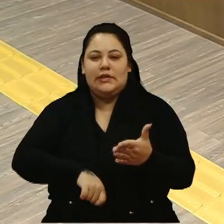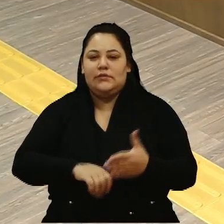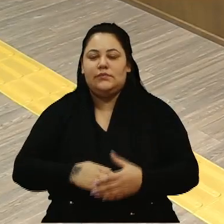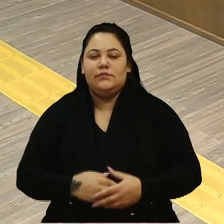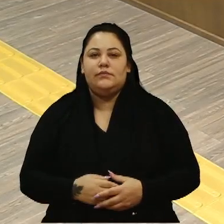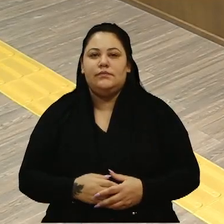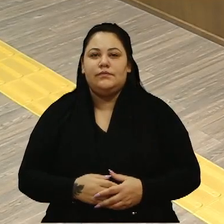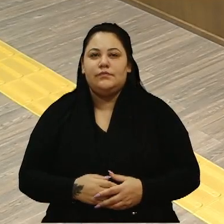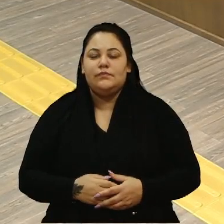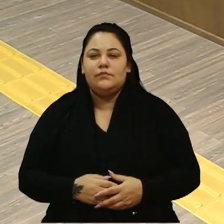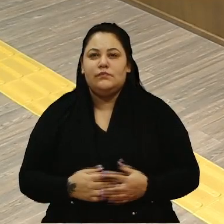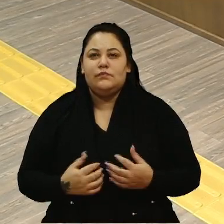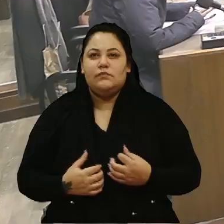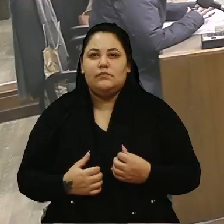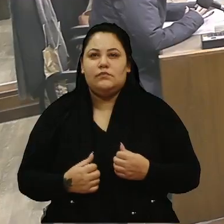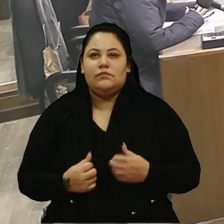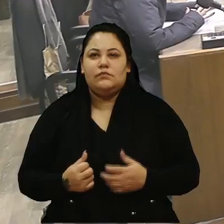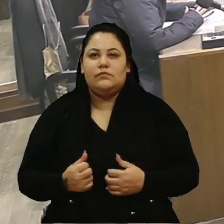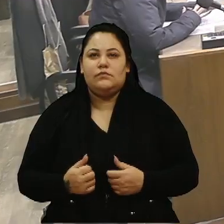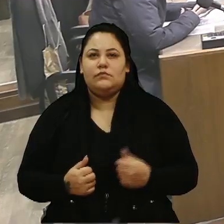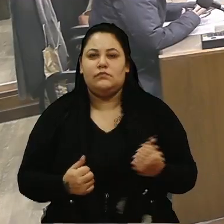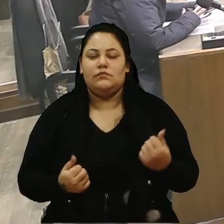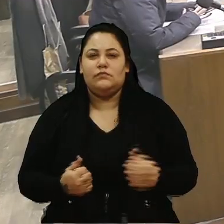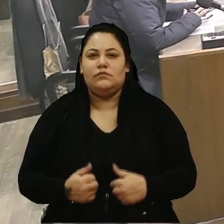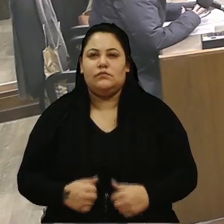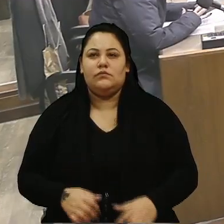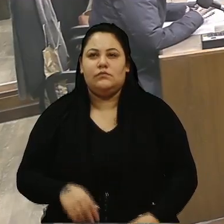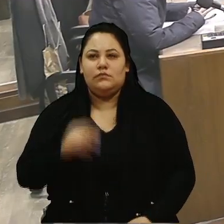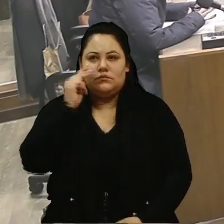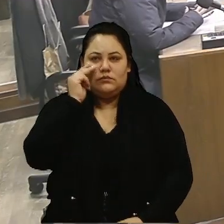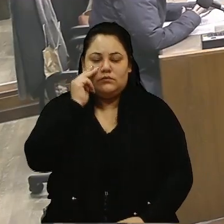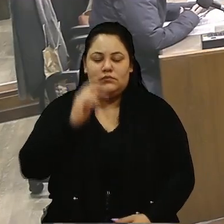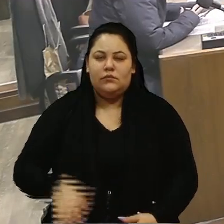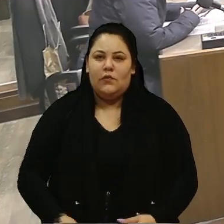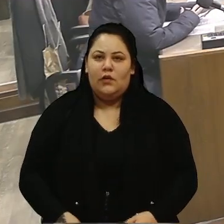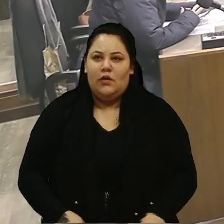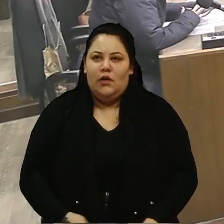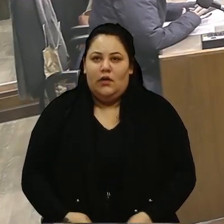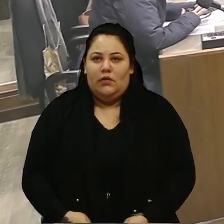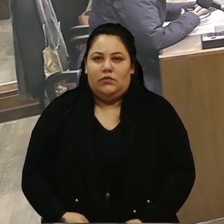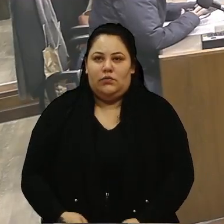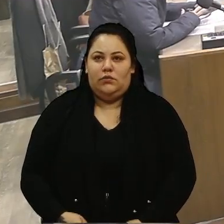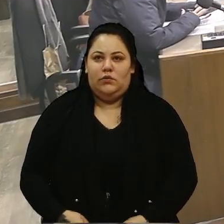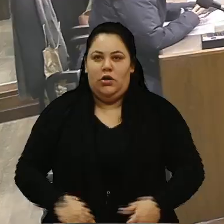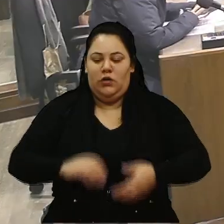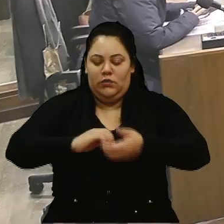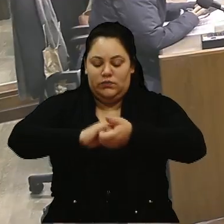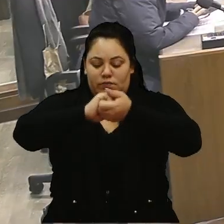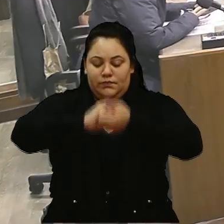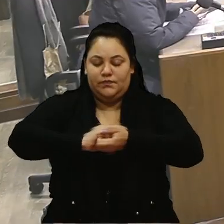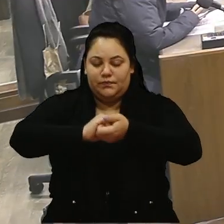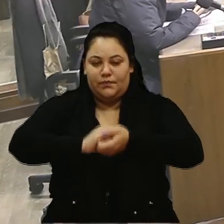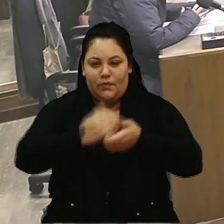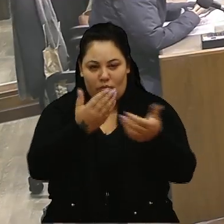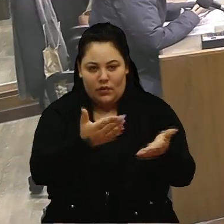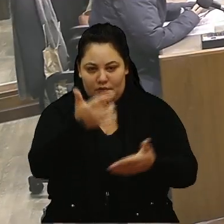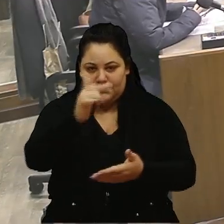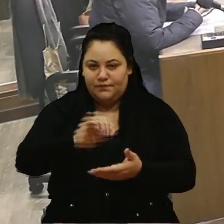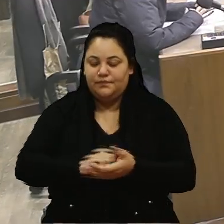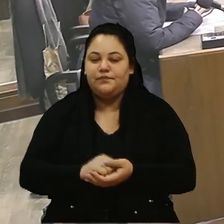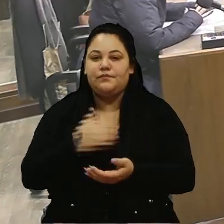Com a palavra, vereador Cláudio Libardi. Presidente, meus cumprimentos ao senhor novamente. Eu acredito